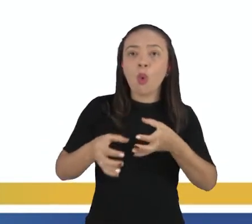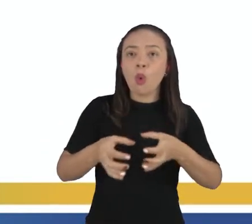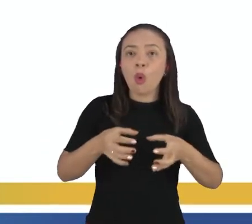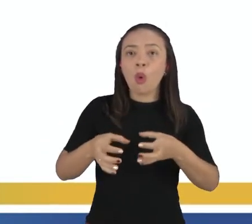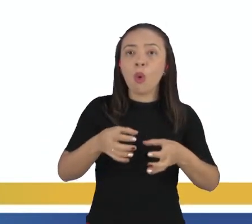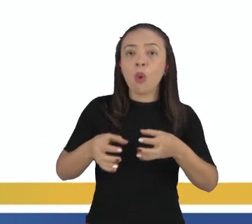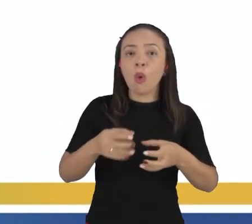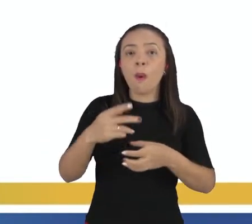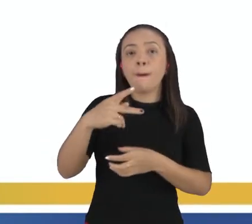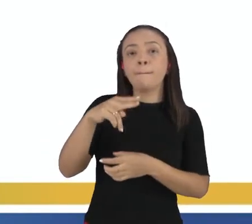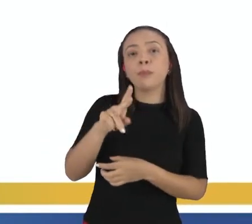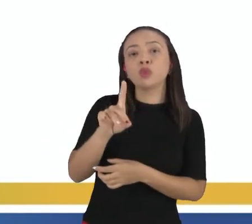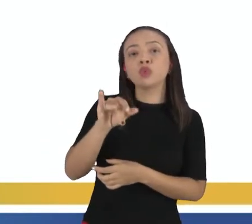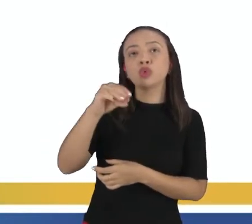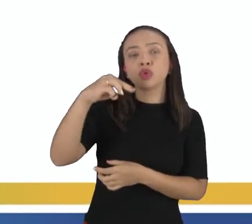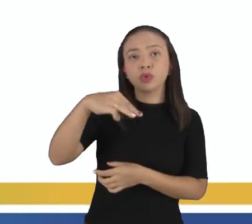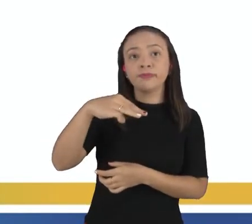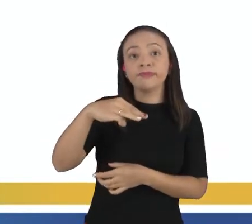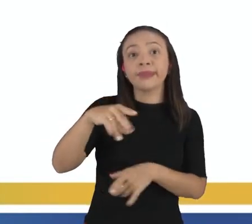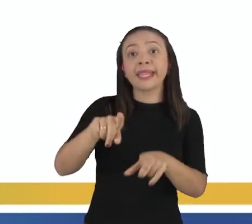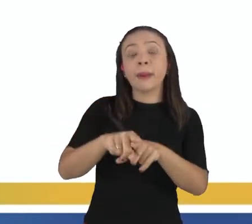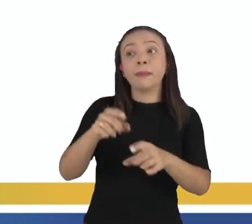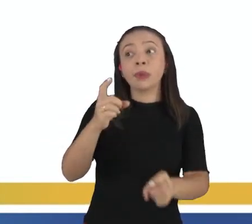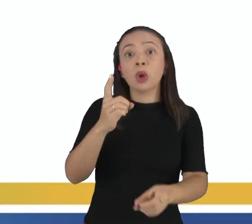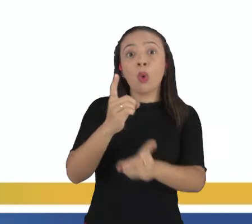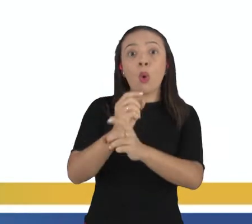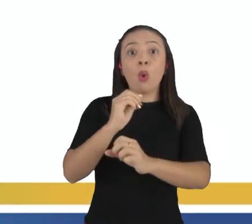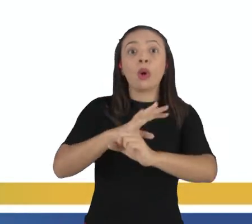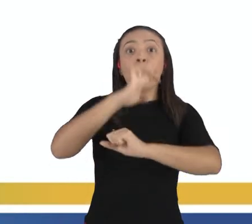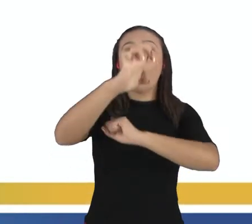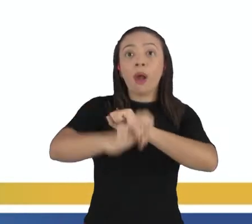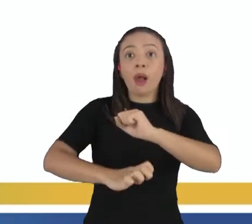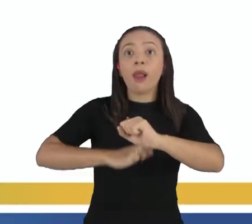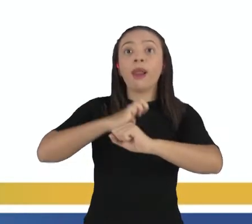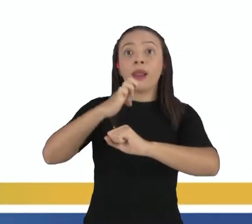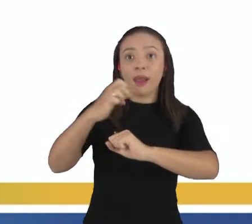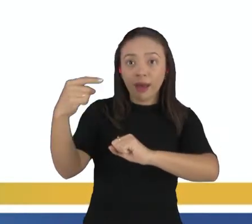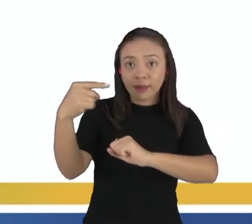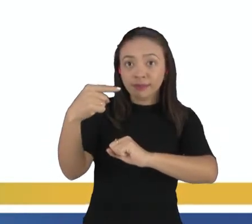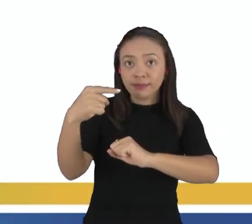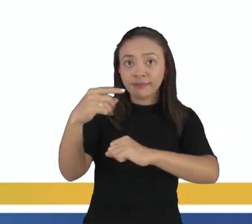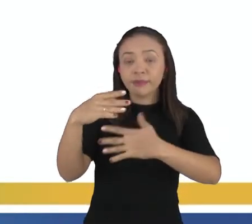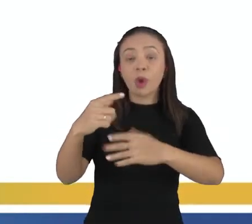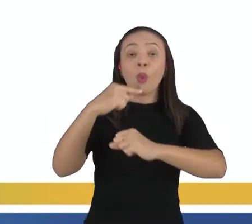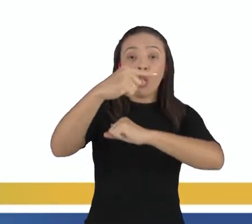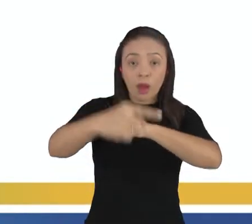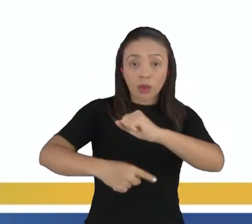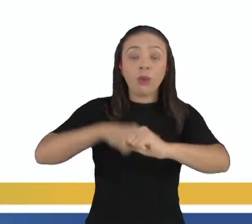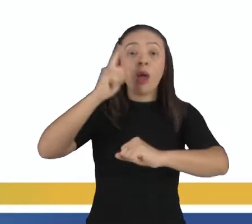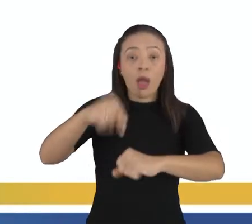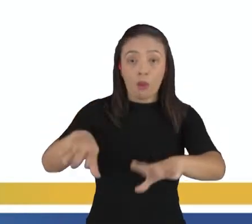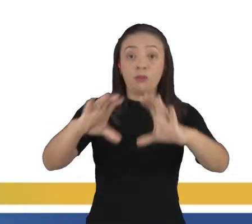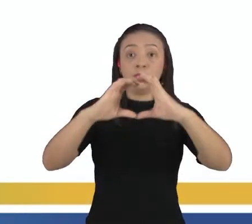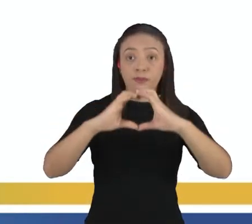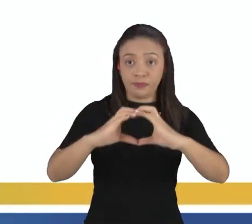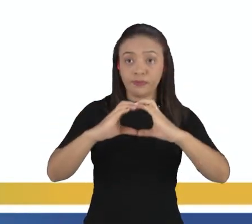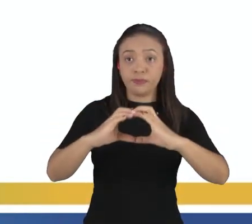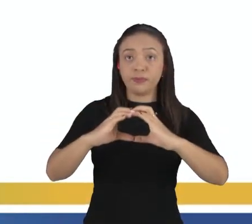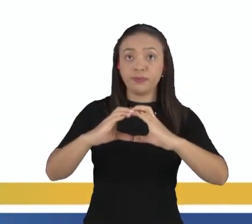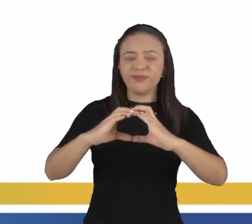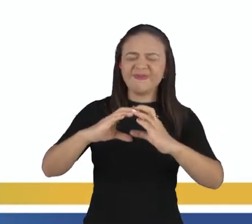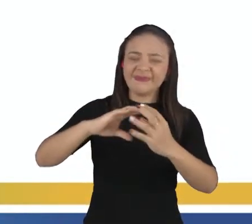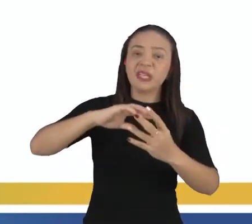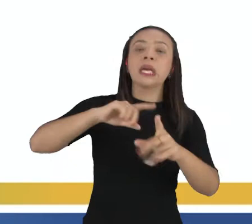e a contribuição dele foi a descoberta do elétron. Então ele vem dizer que o átomo é uma esfera, ela é